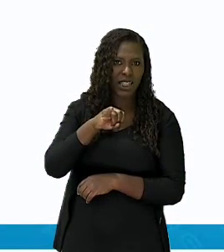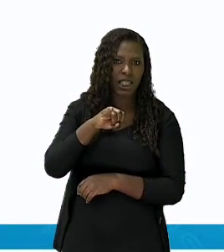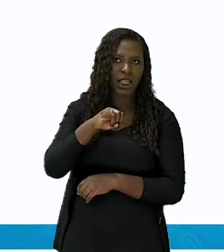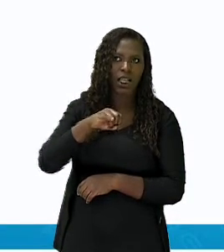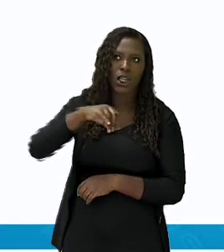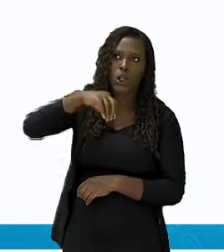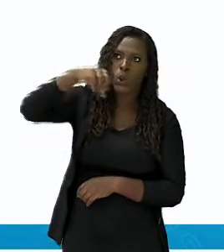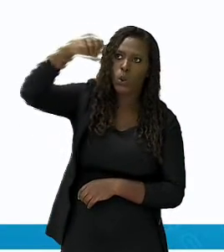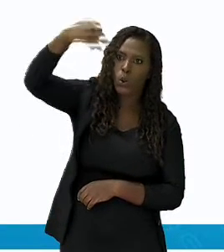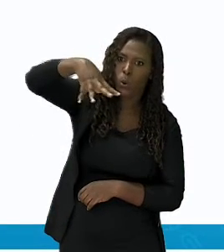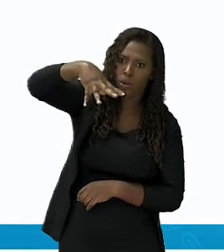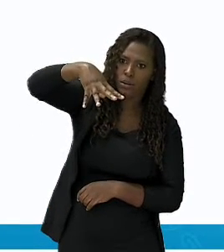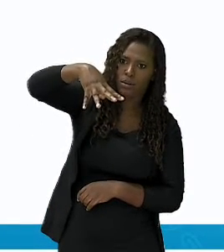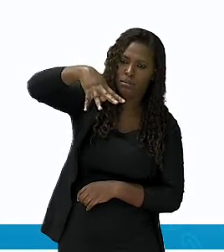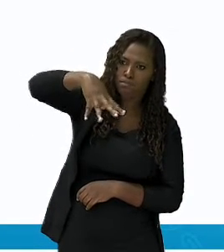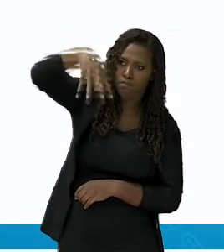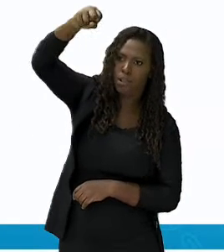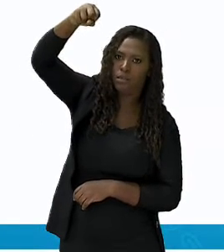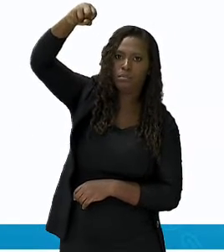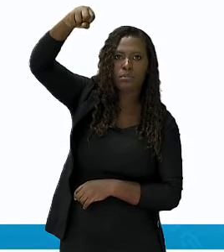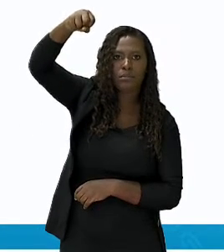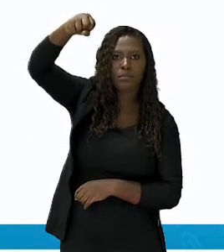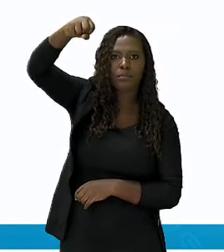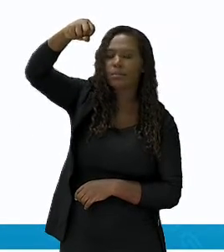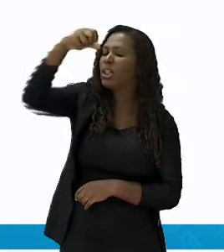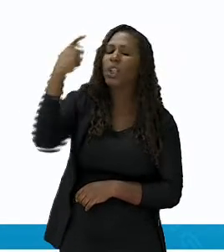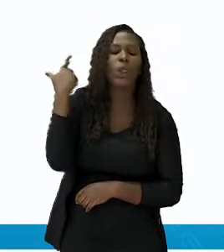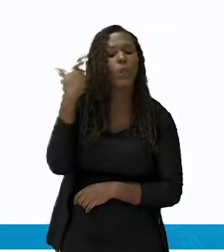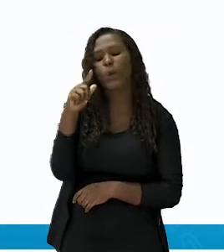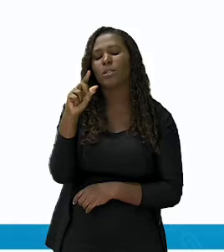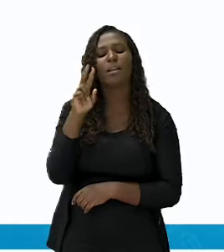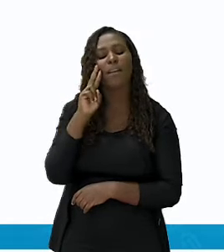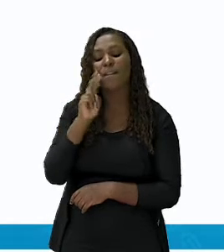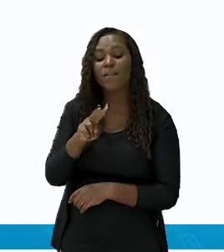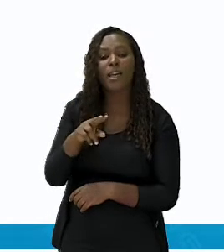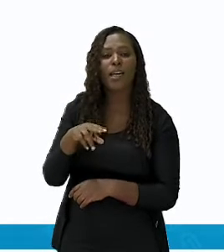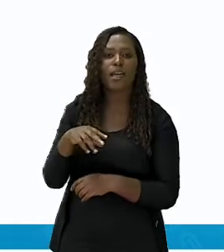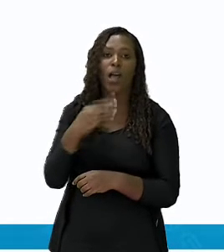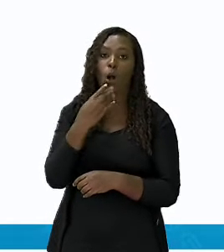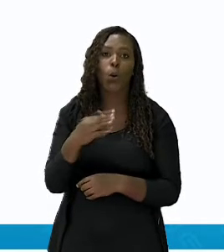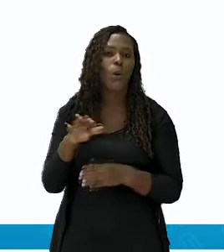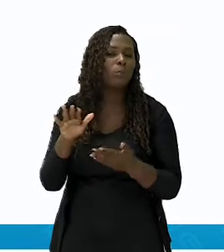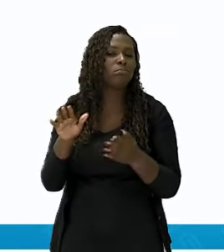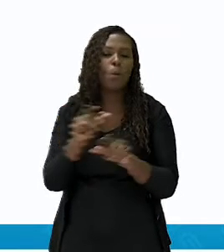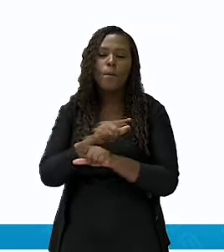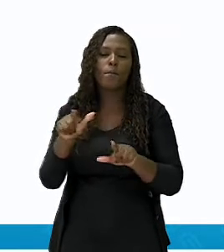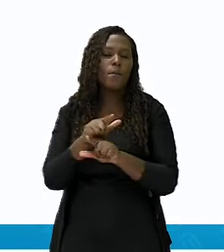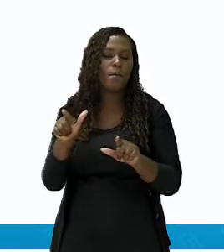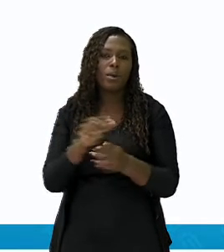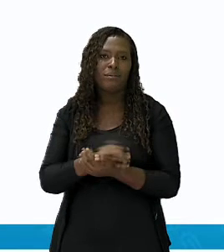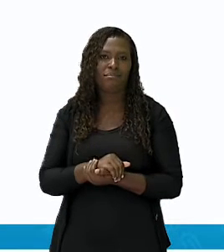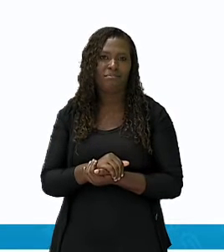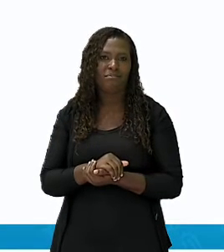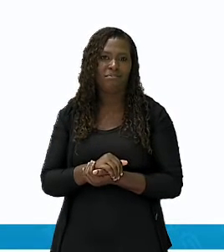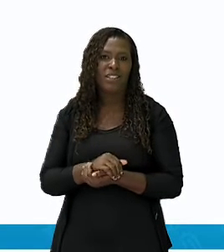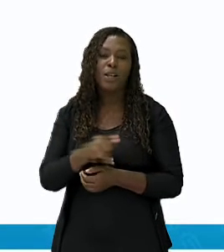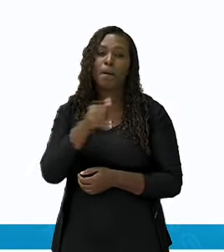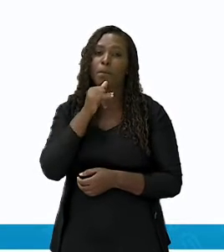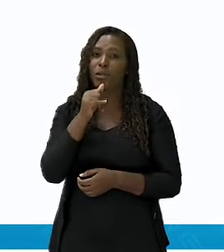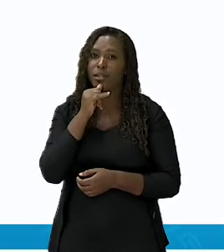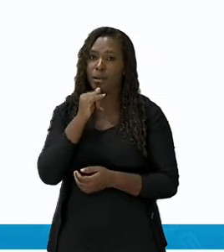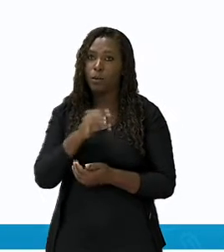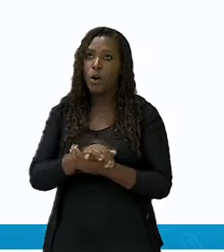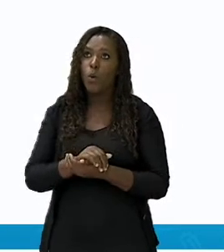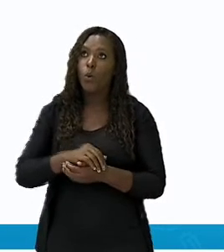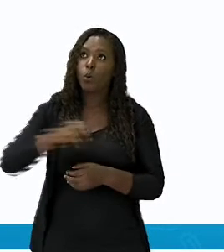A luz do sol que percebemos como branca é, na verdade, composta por 7 cores. A luz do sol que reflete,